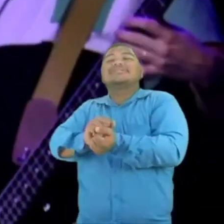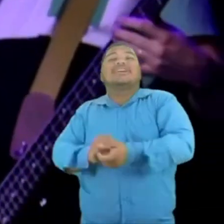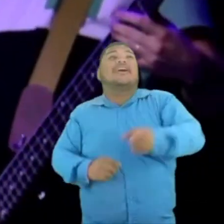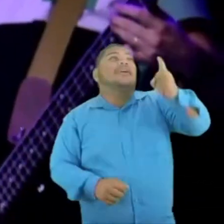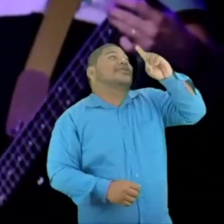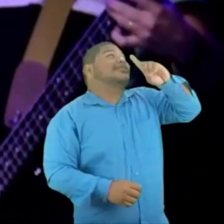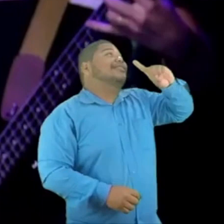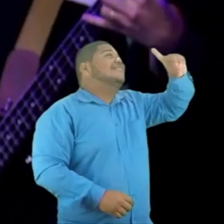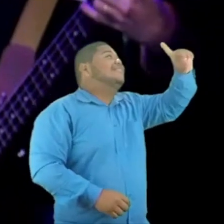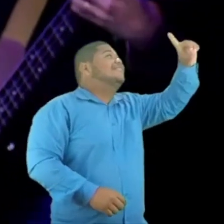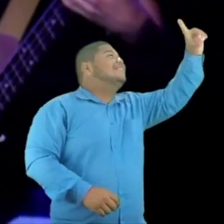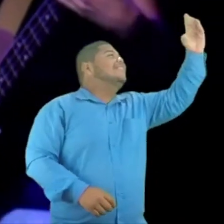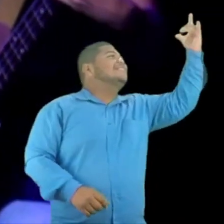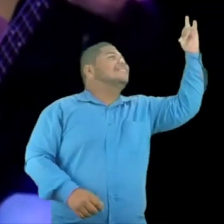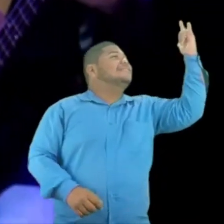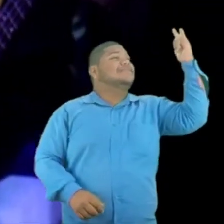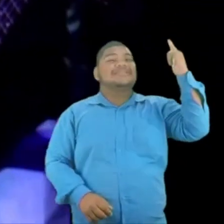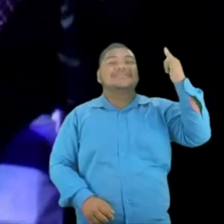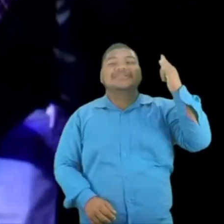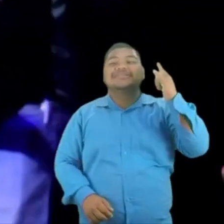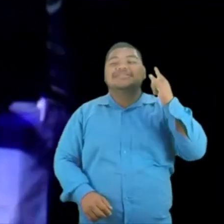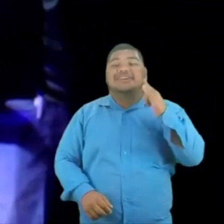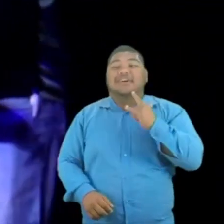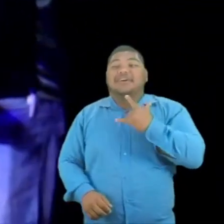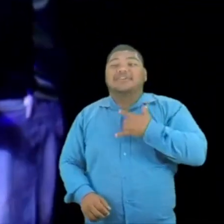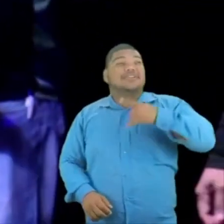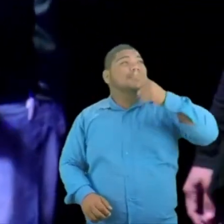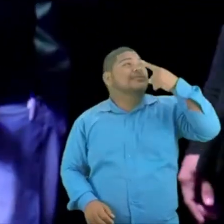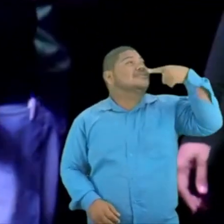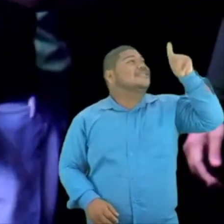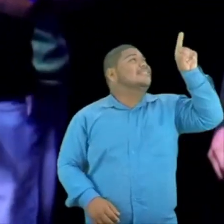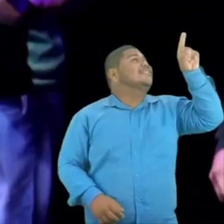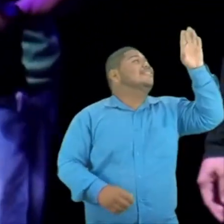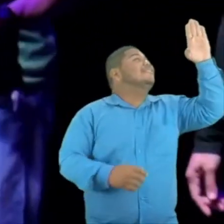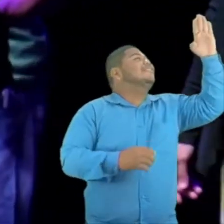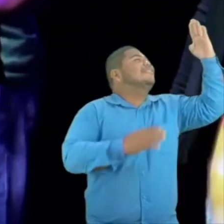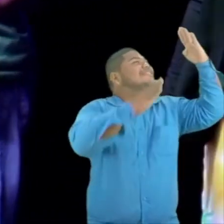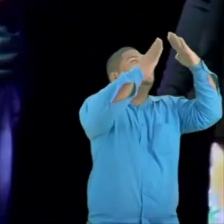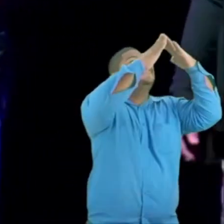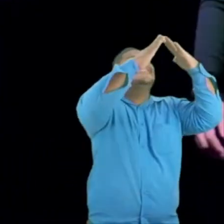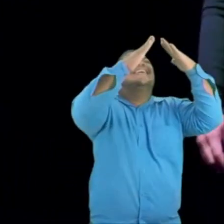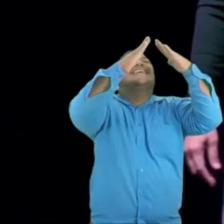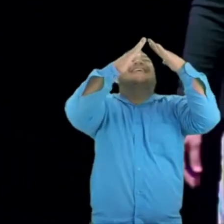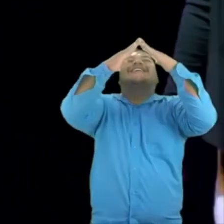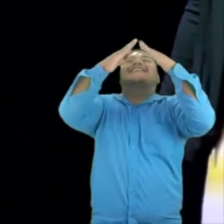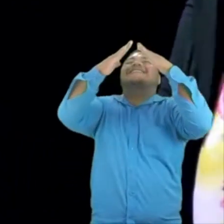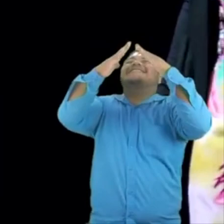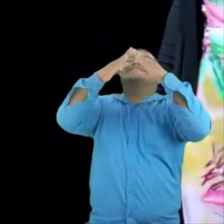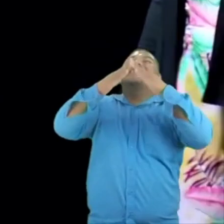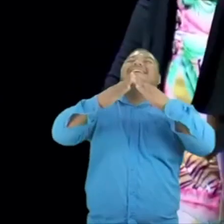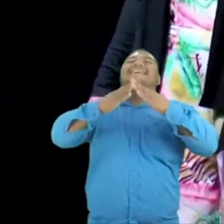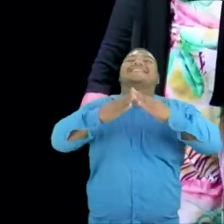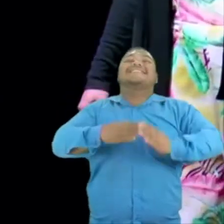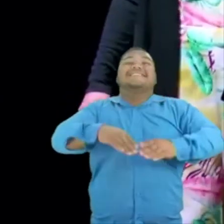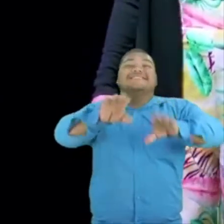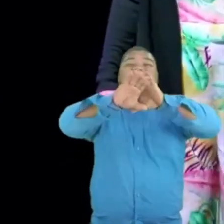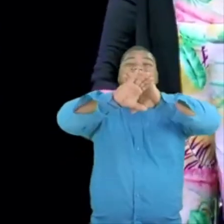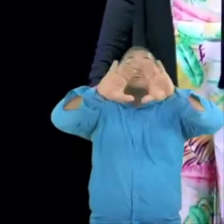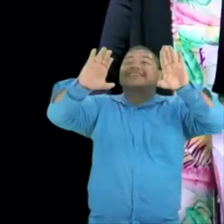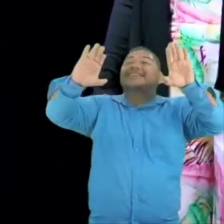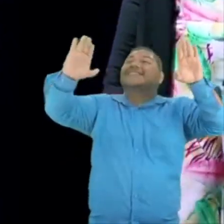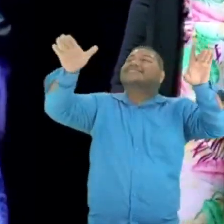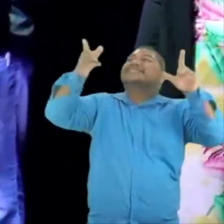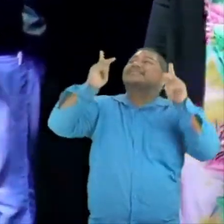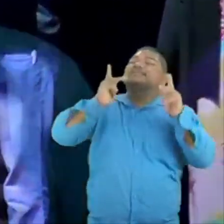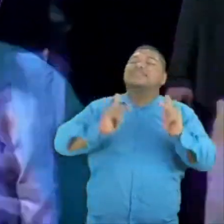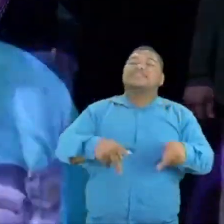mundo que Tu és amor, e contigo eu vou habitar no céu